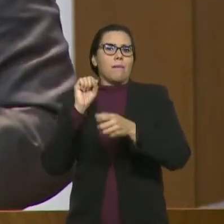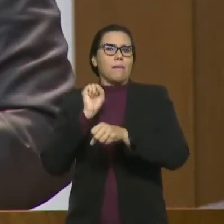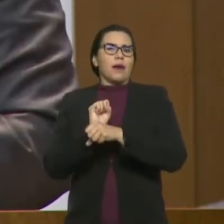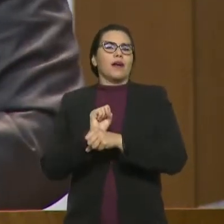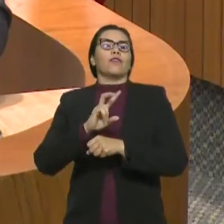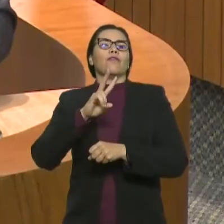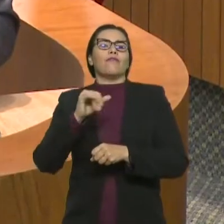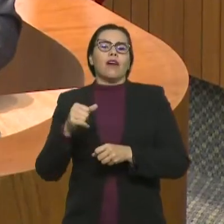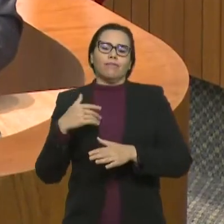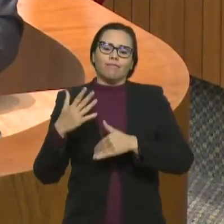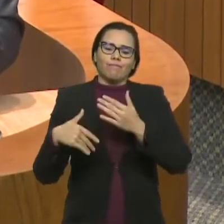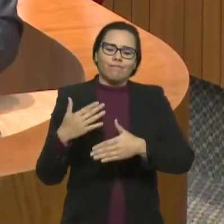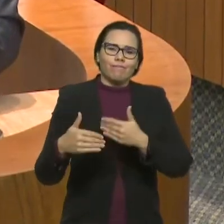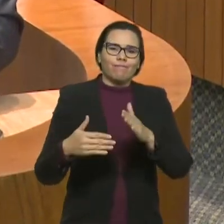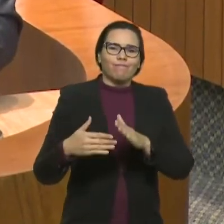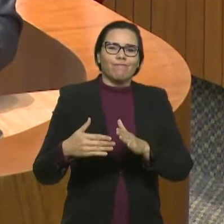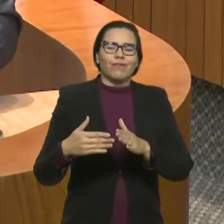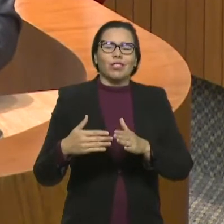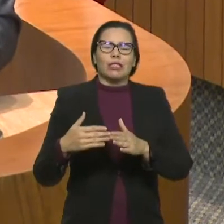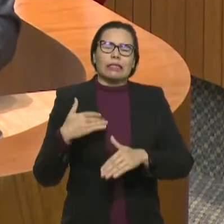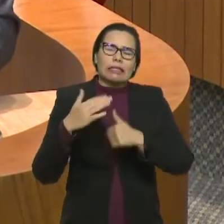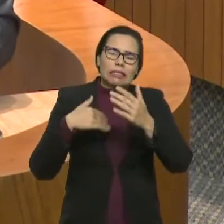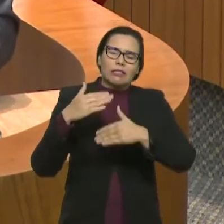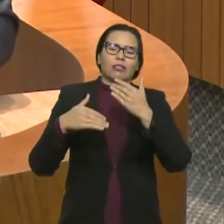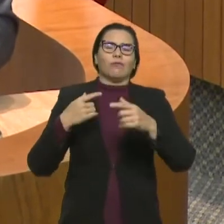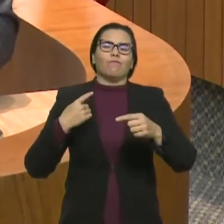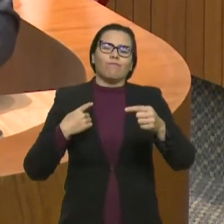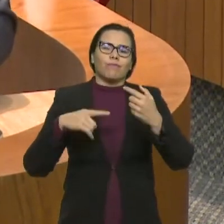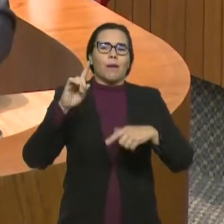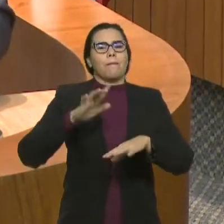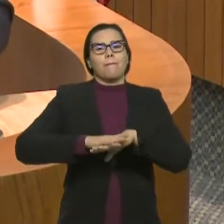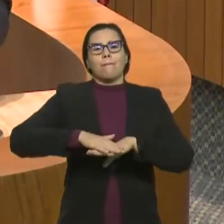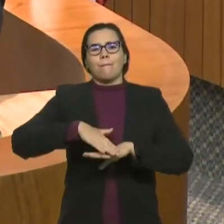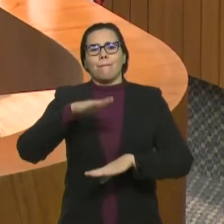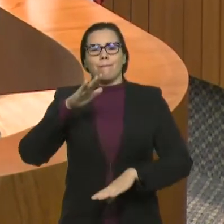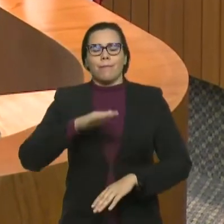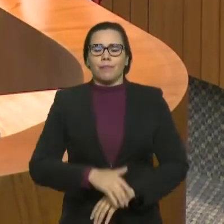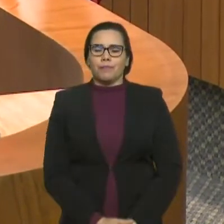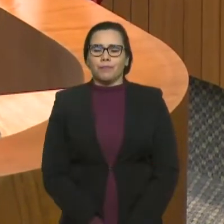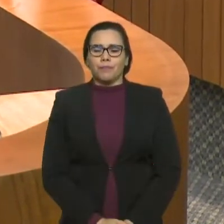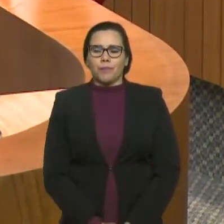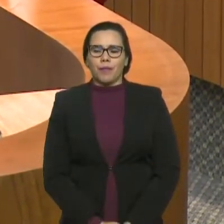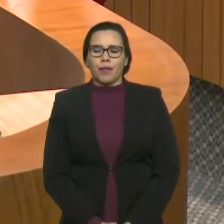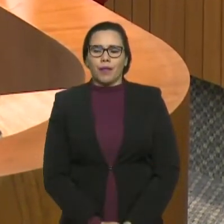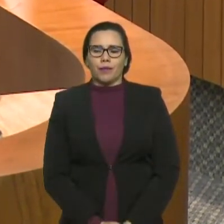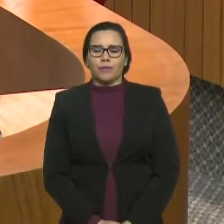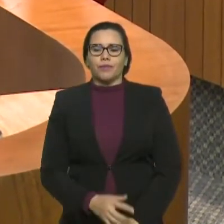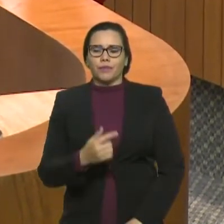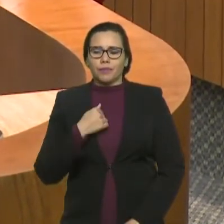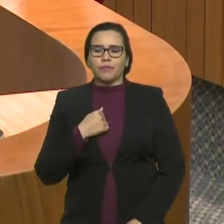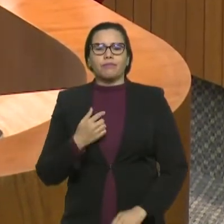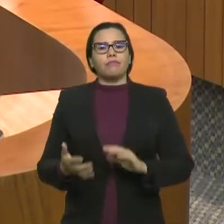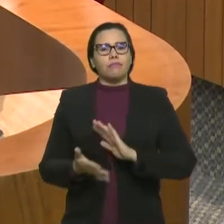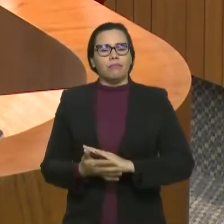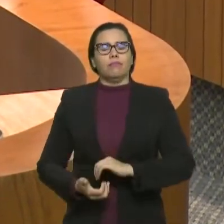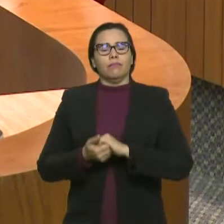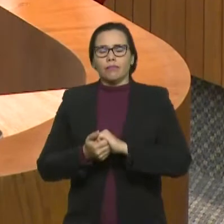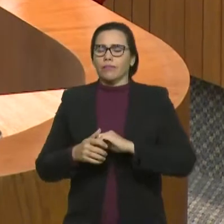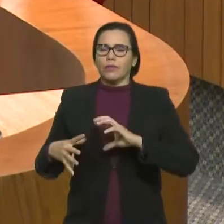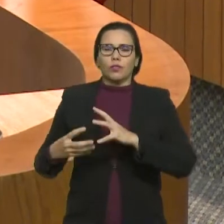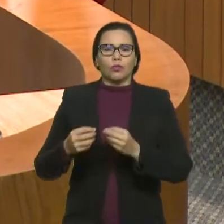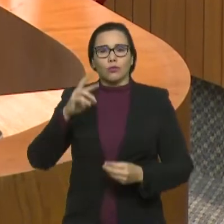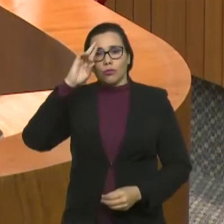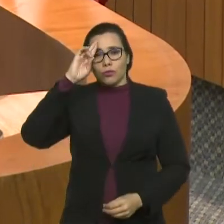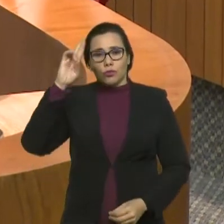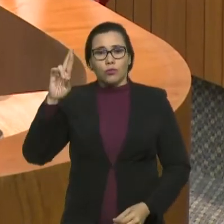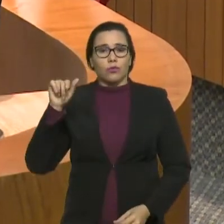capital. Quero parabenizar todos os dirigentes e diretores da empresa que trazem essa boa